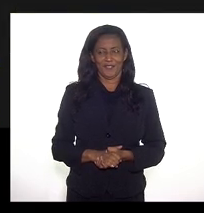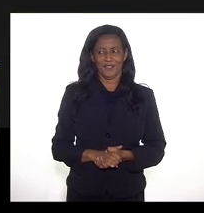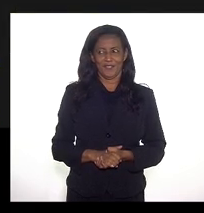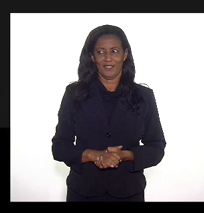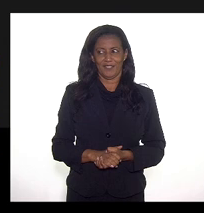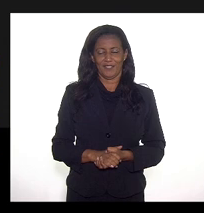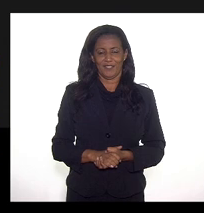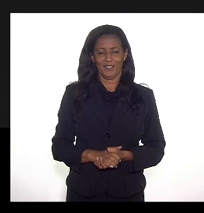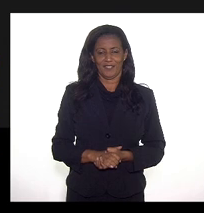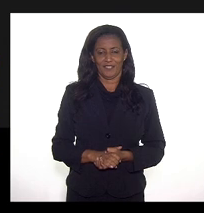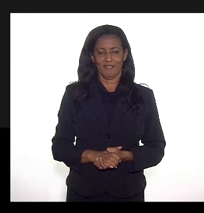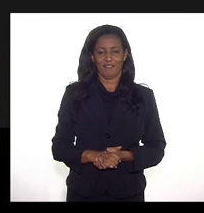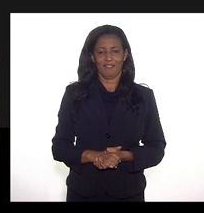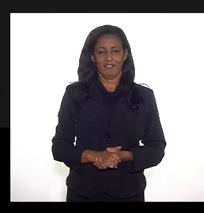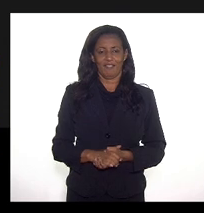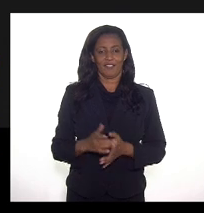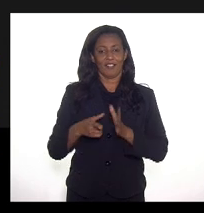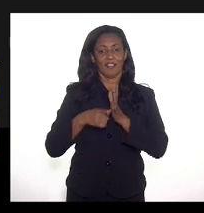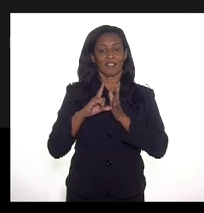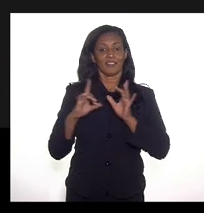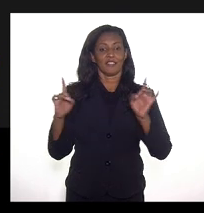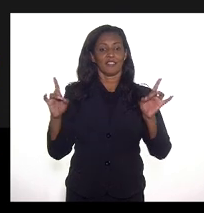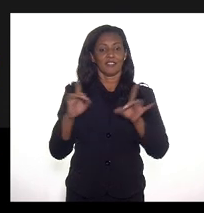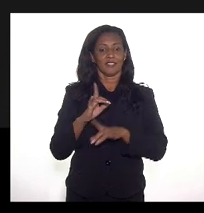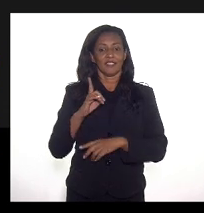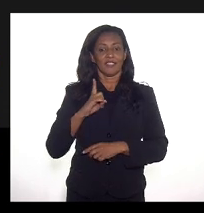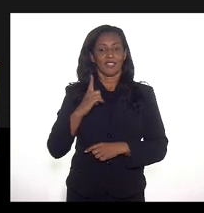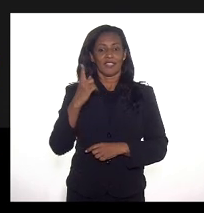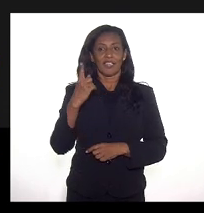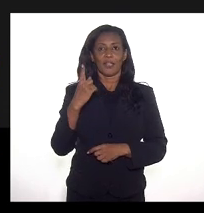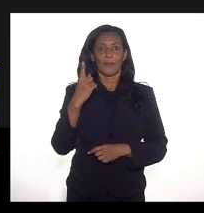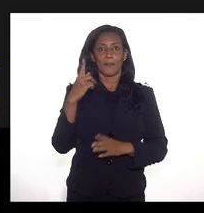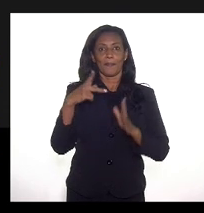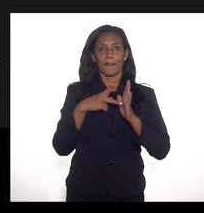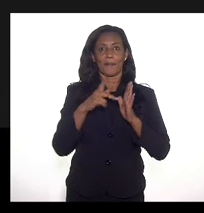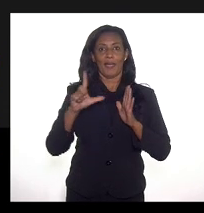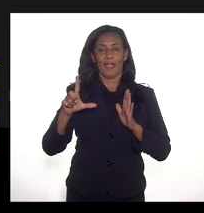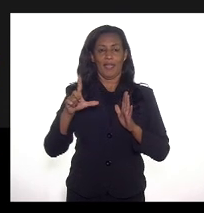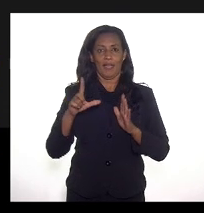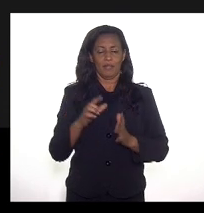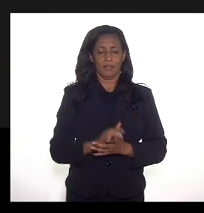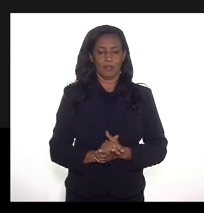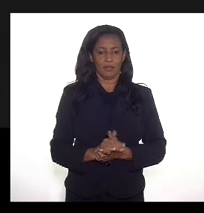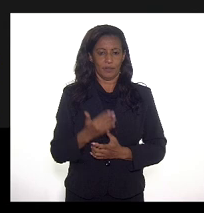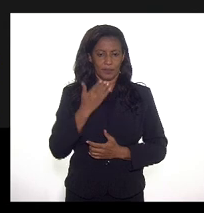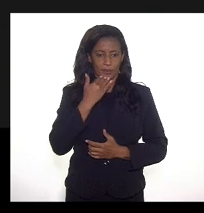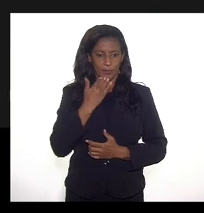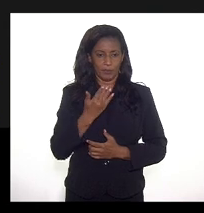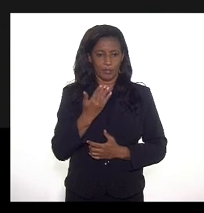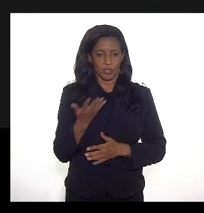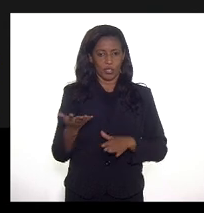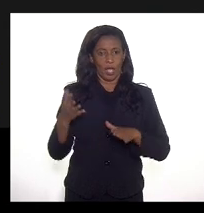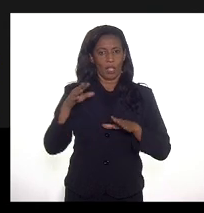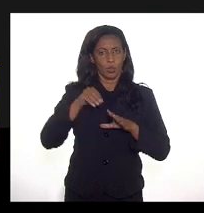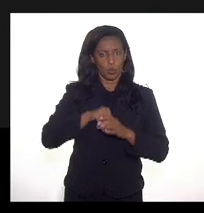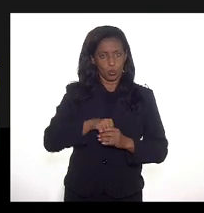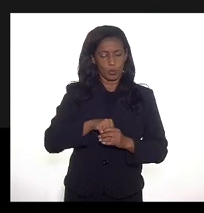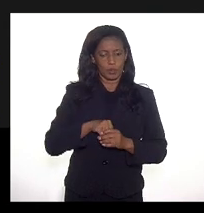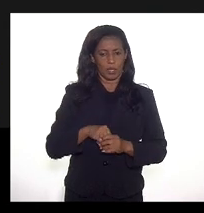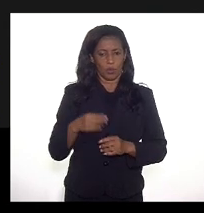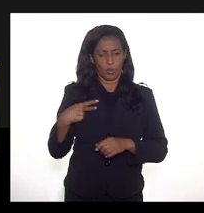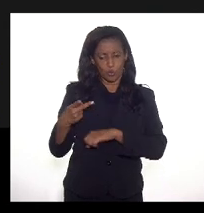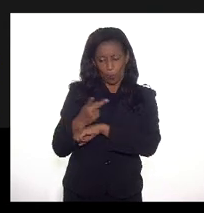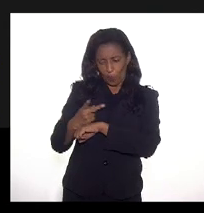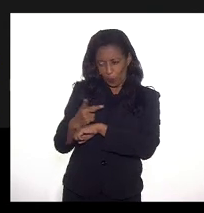a Ju, antes de encerrar, presidente, eu tenho um PL que eu gostaria... de pedir a inclusão, estou procurando aqui que está